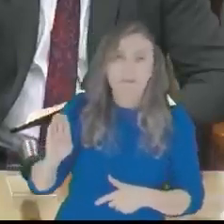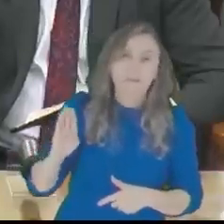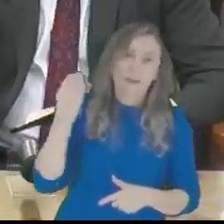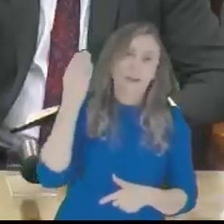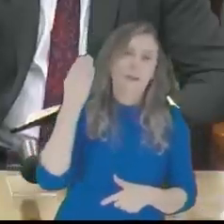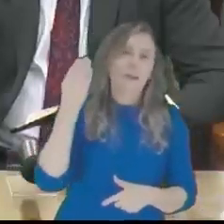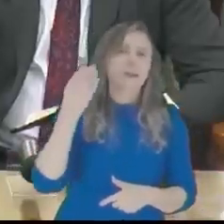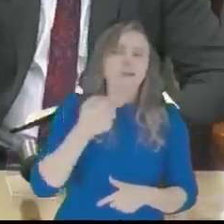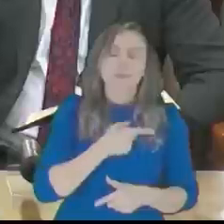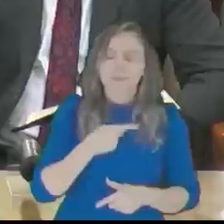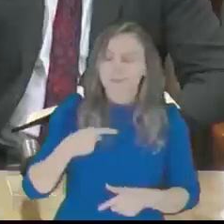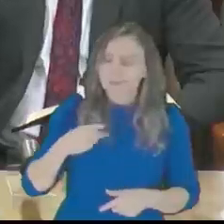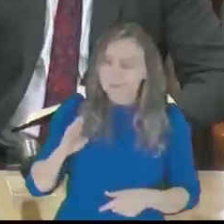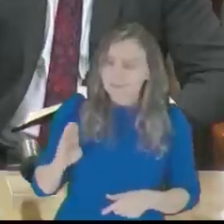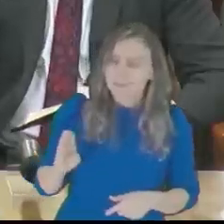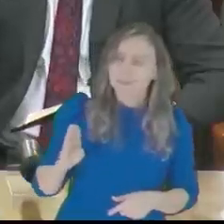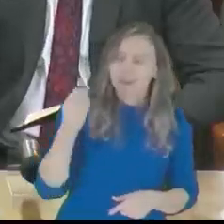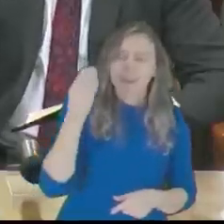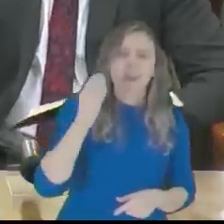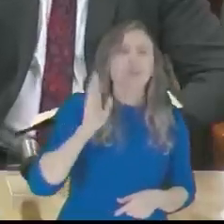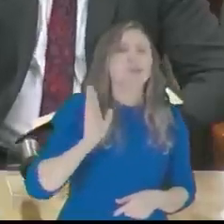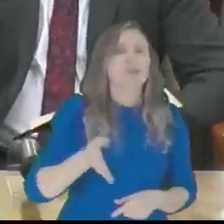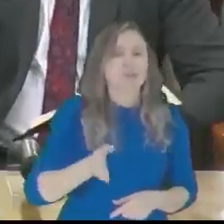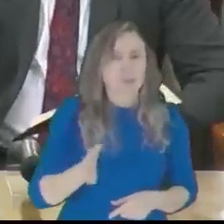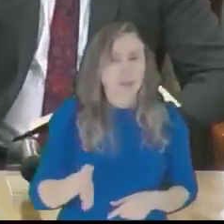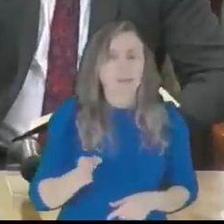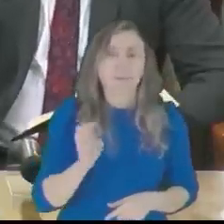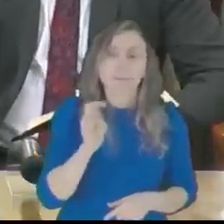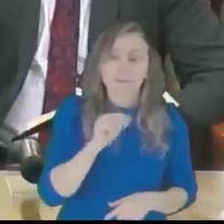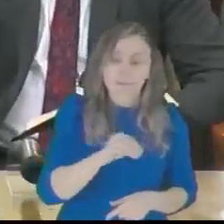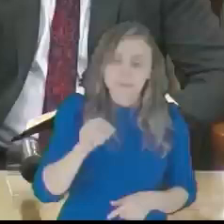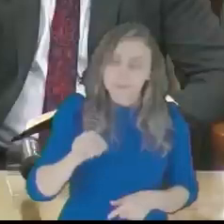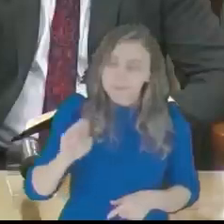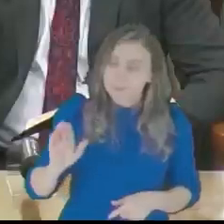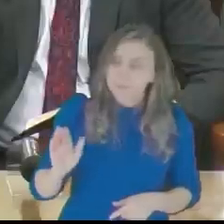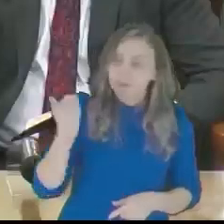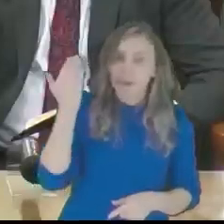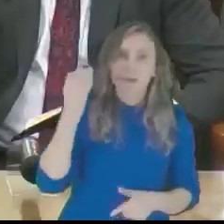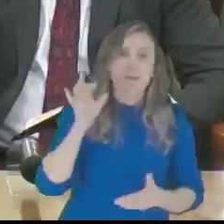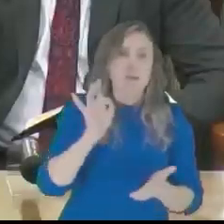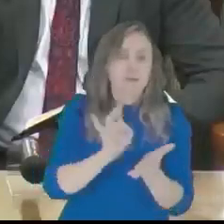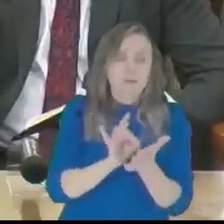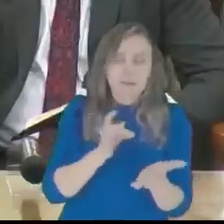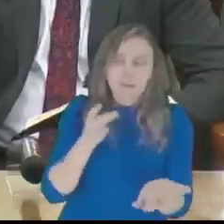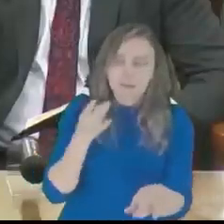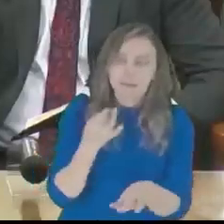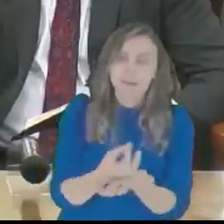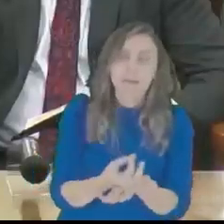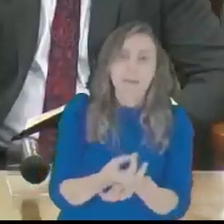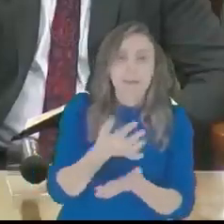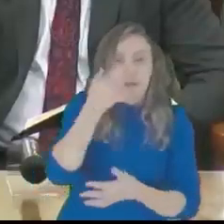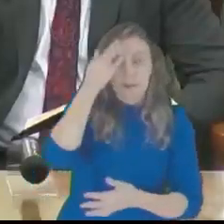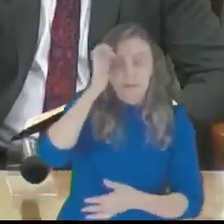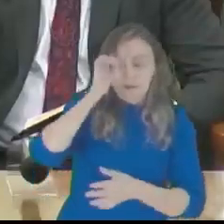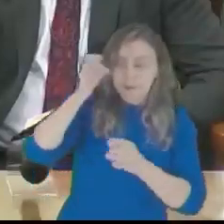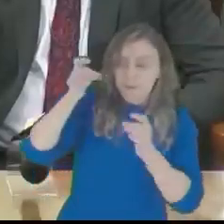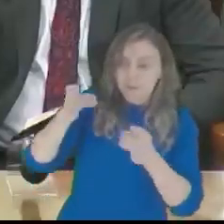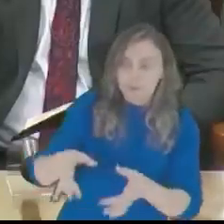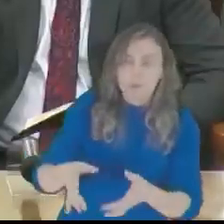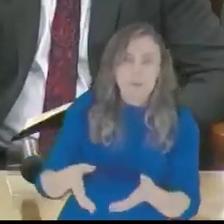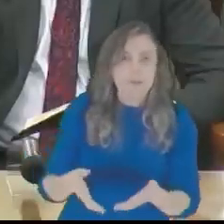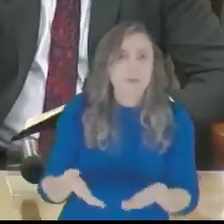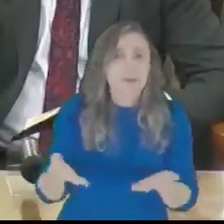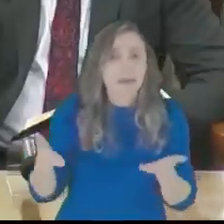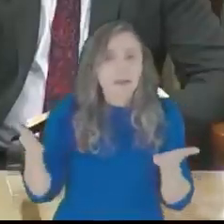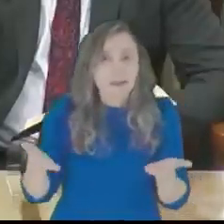falsos pastores, já houve falsos mestres, já houve heresias, abandono da fé. Agora mesmo a igreja está